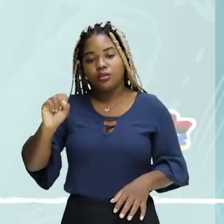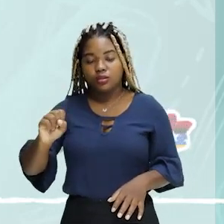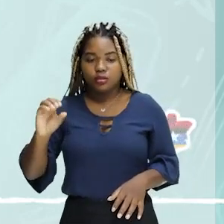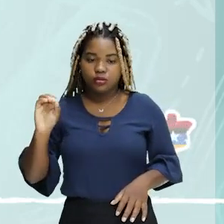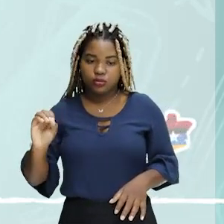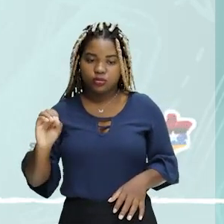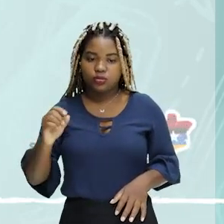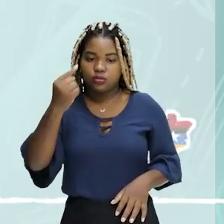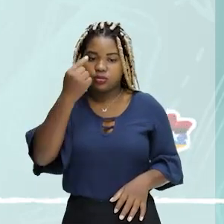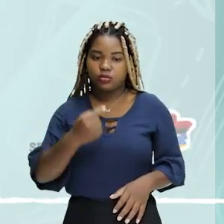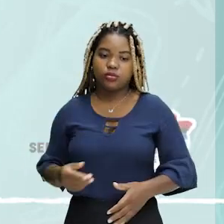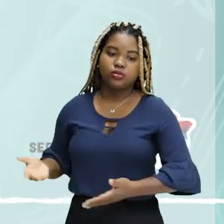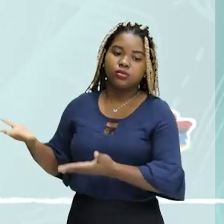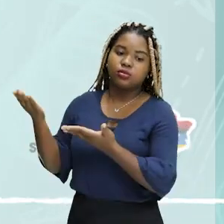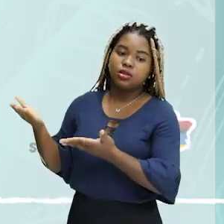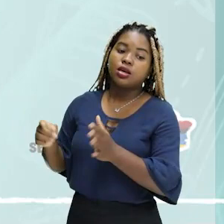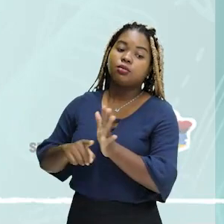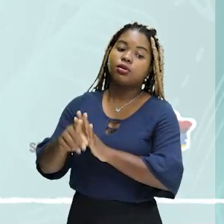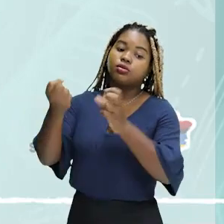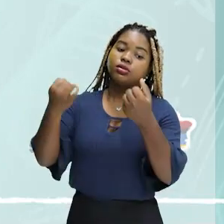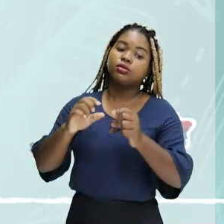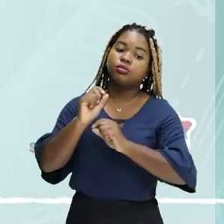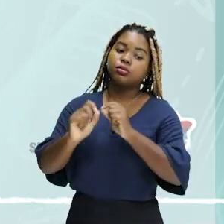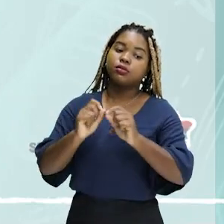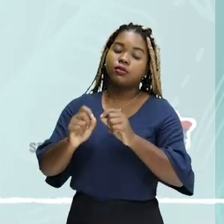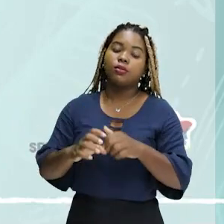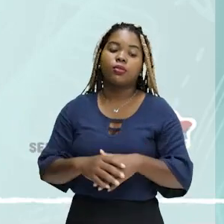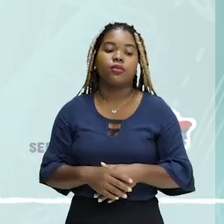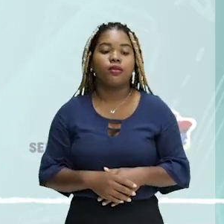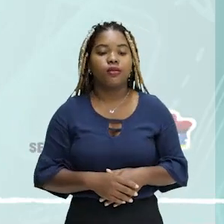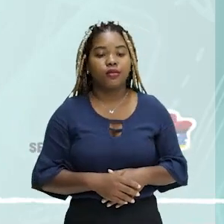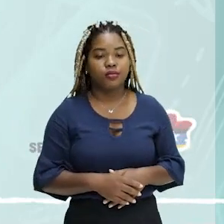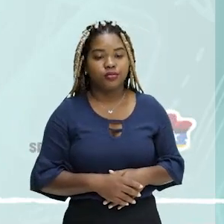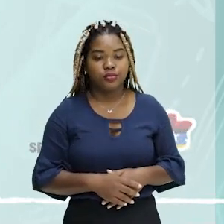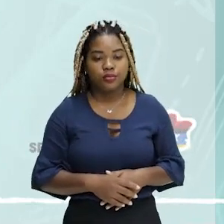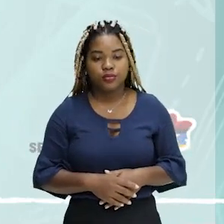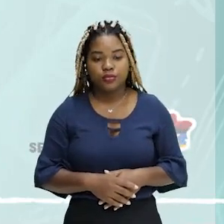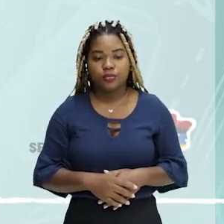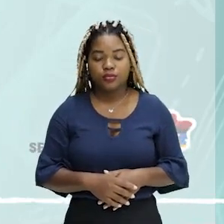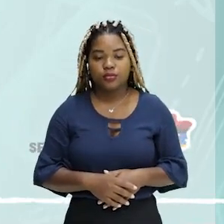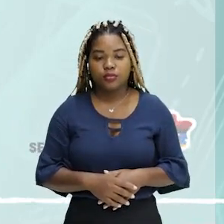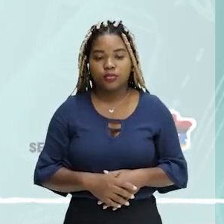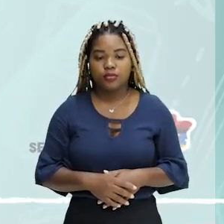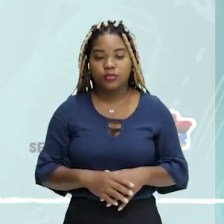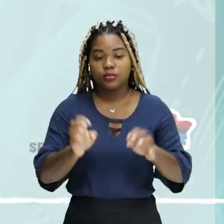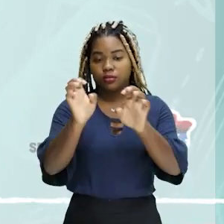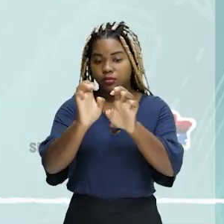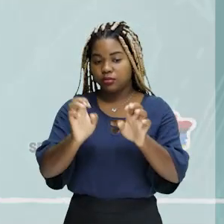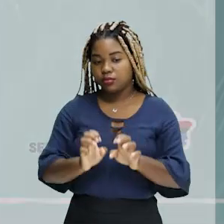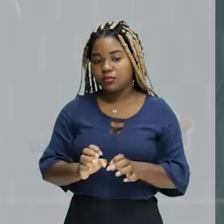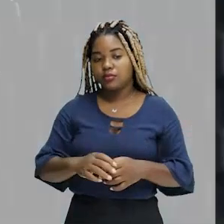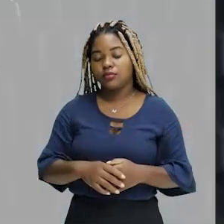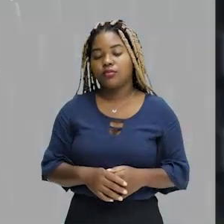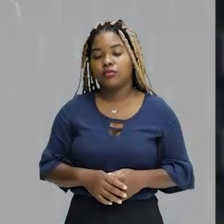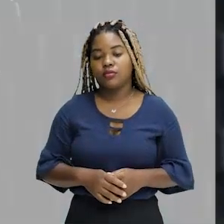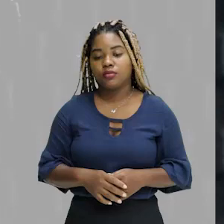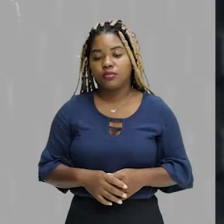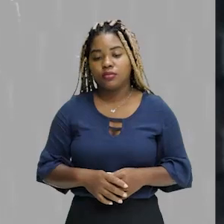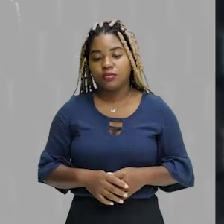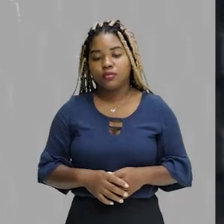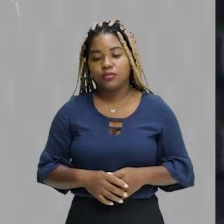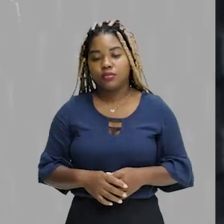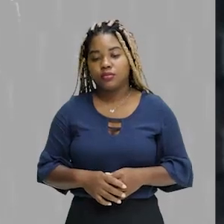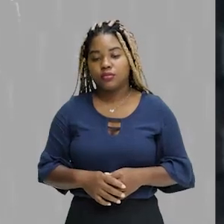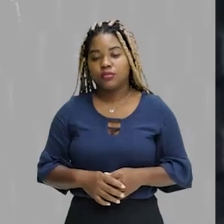C7H8O. E aí, a questão, ela nos fornece, né, essas estruturas, esses